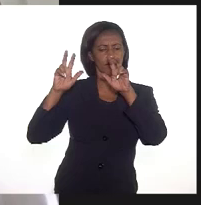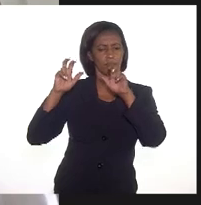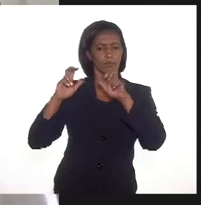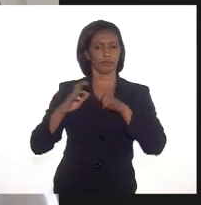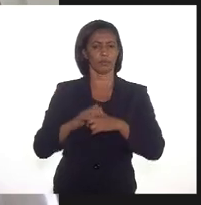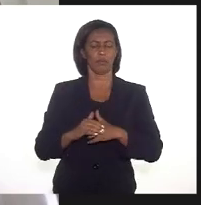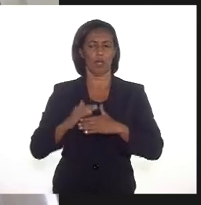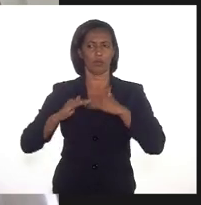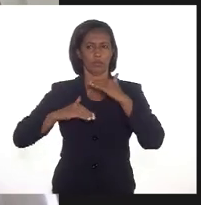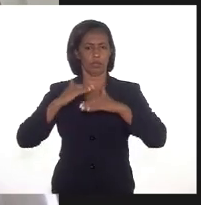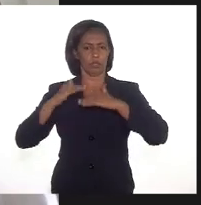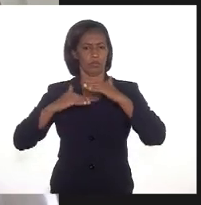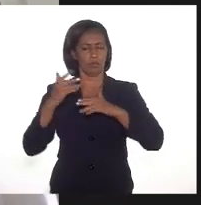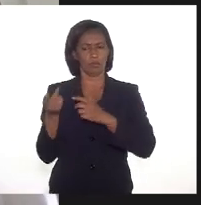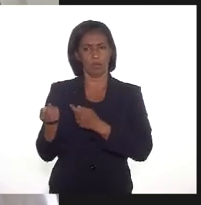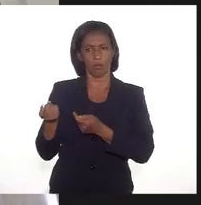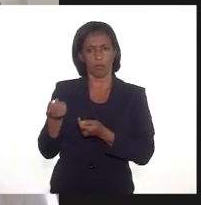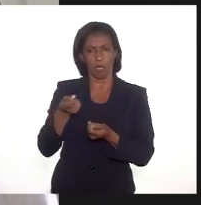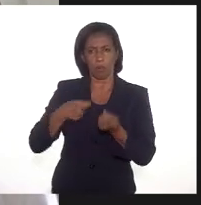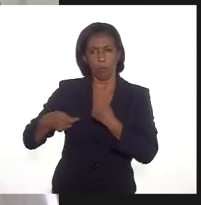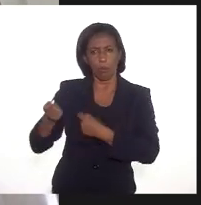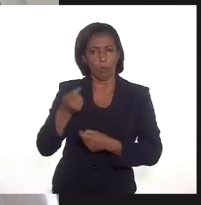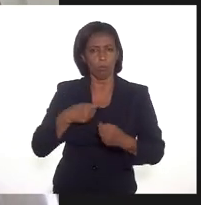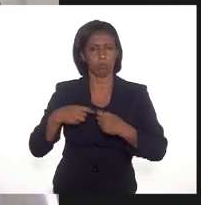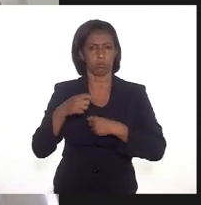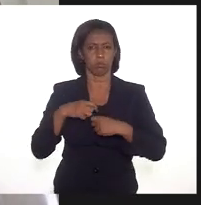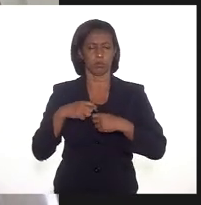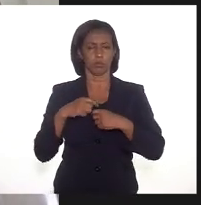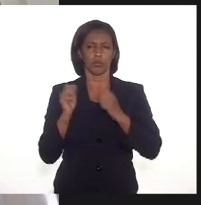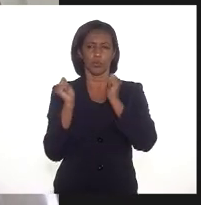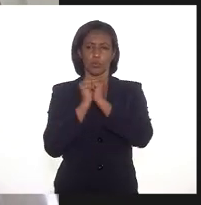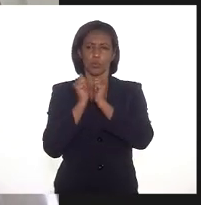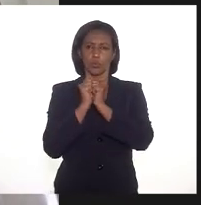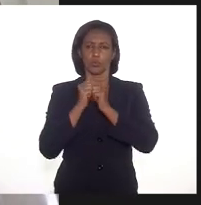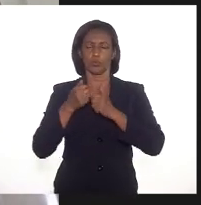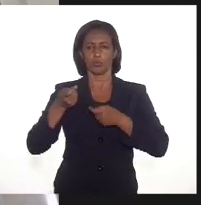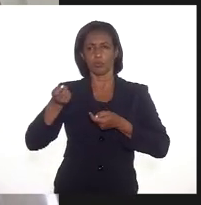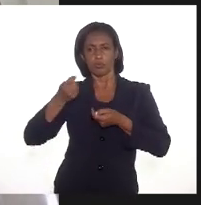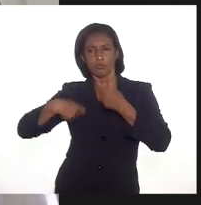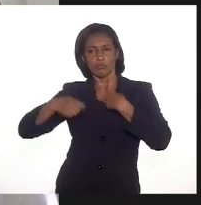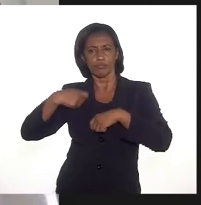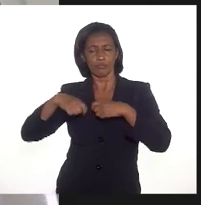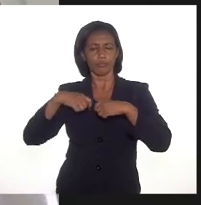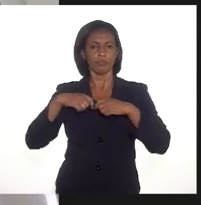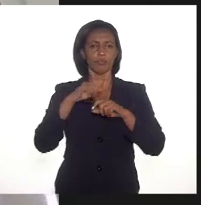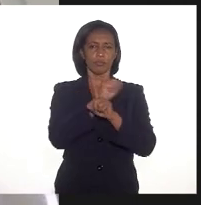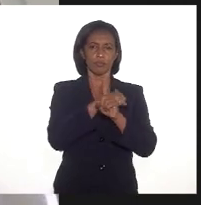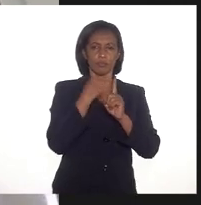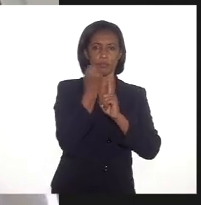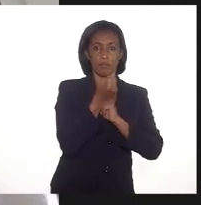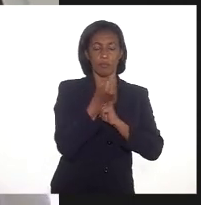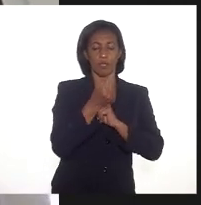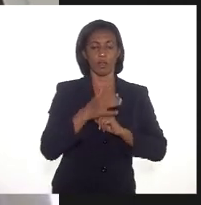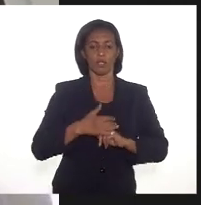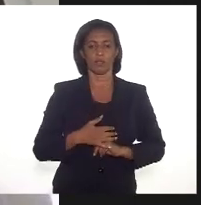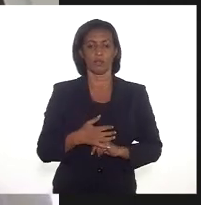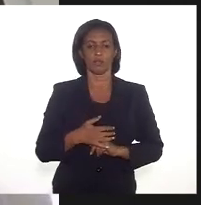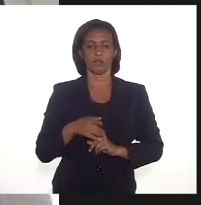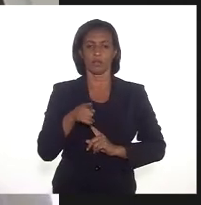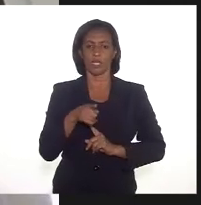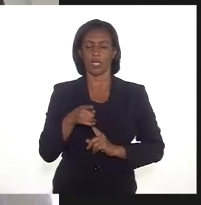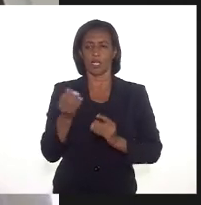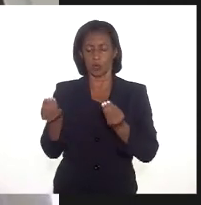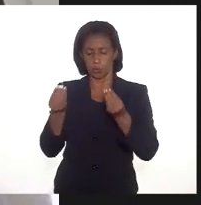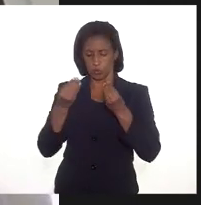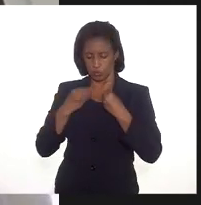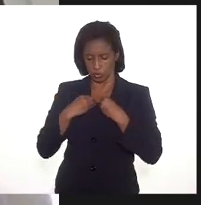ao desenvolvimento econômico, atrelado ao desenvolvimento social, ele traz,